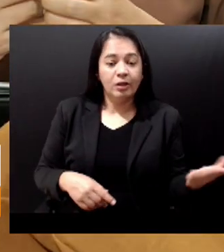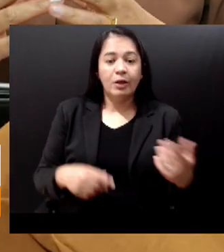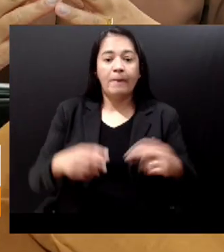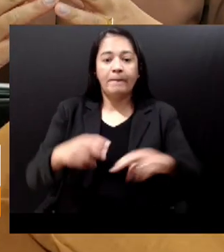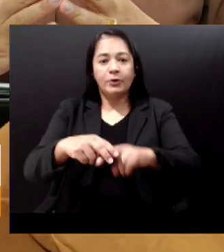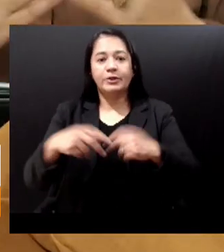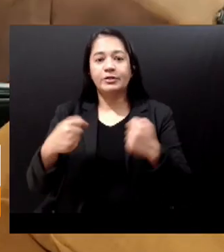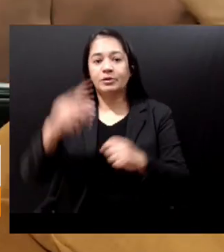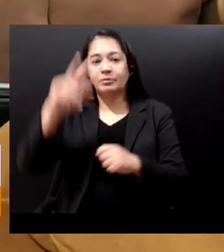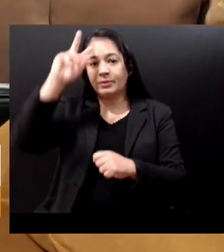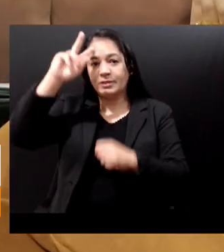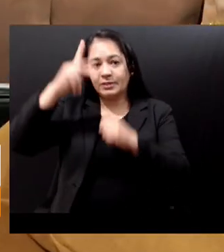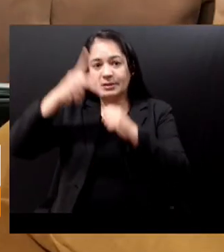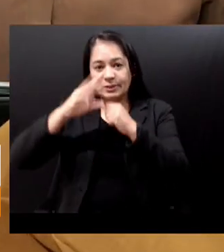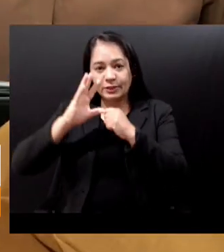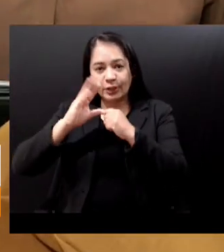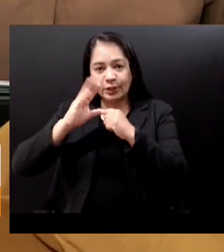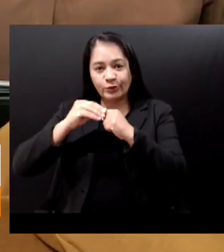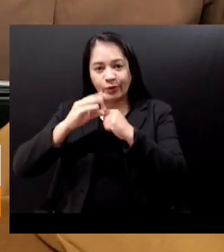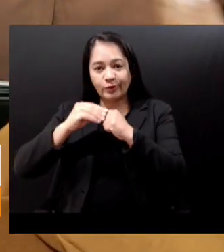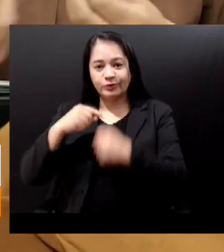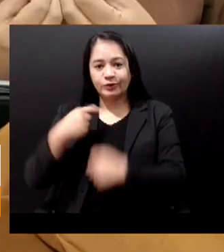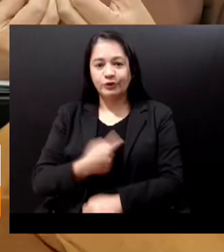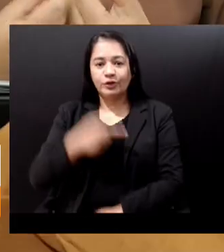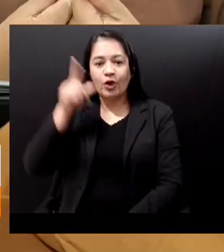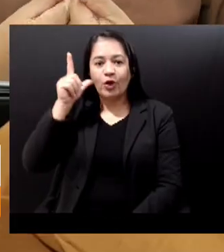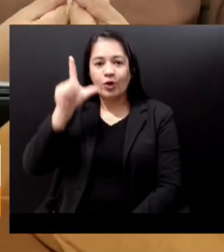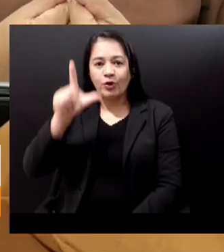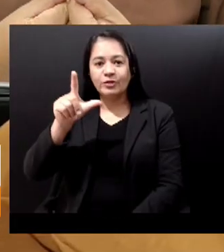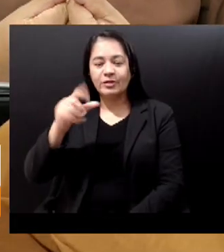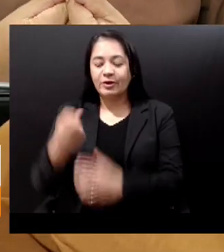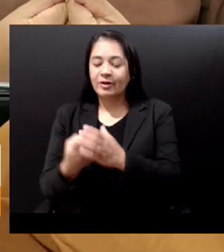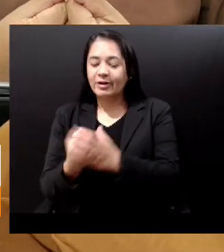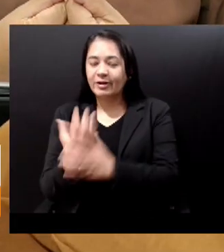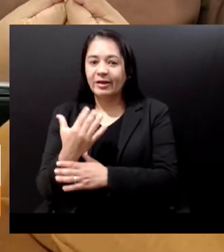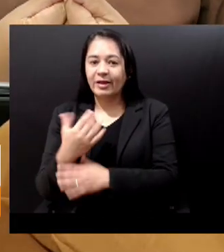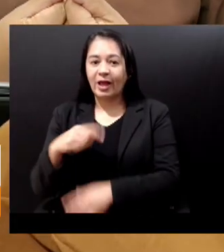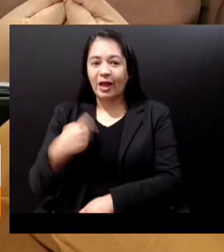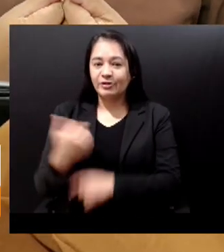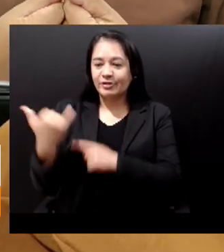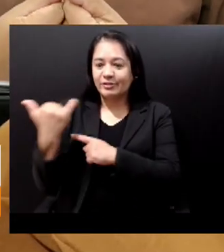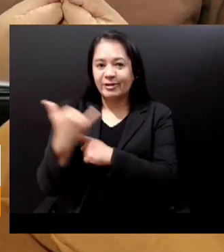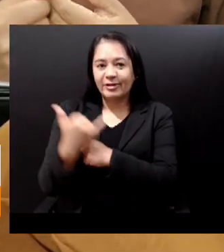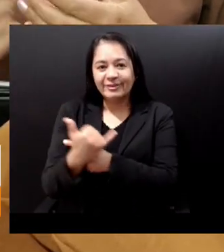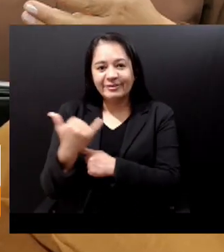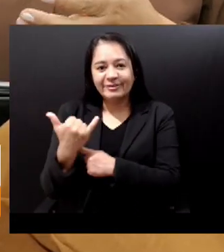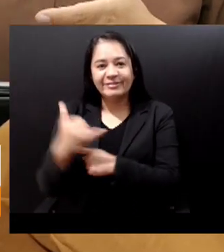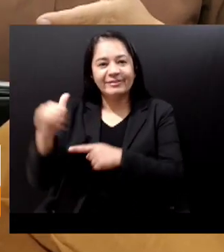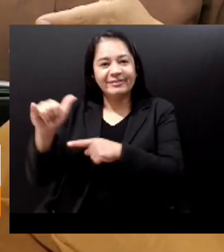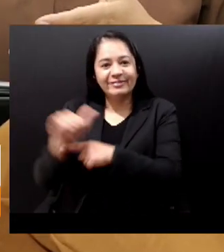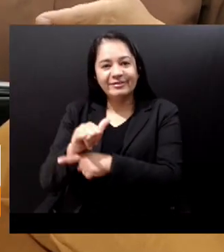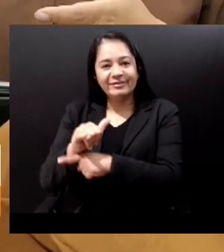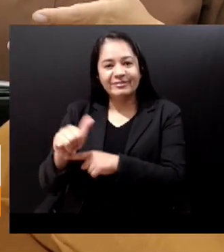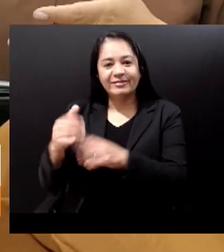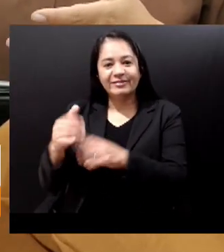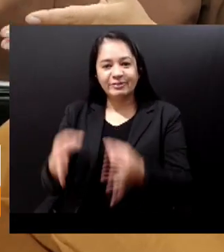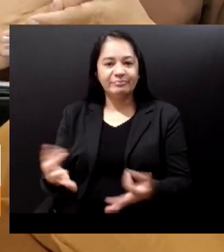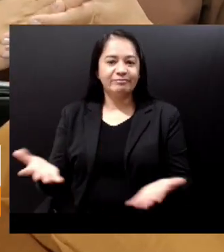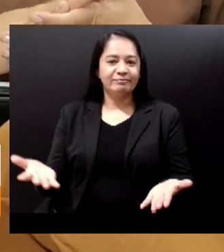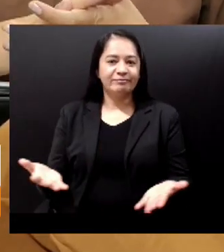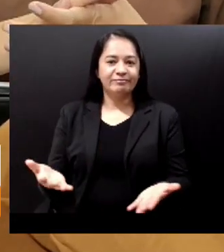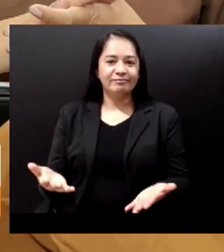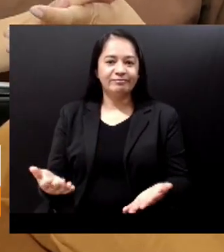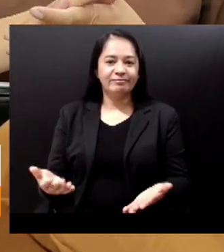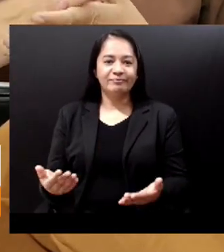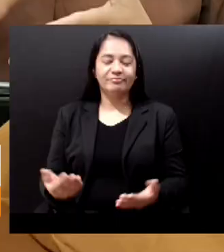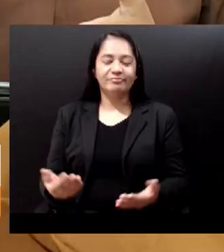possa, de repente, criar a nossa própria técnica. Olha só, Sim. muito bom isso, né, Marcelo? E vamos colocar